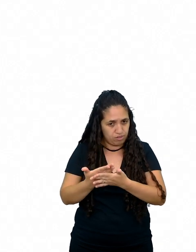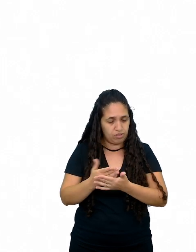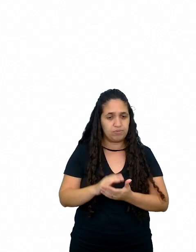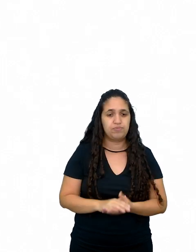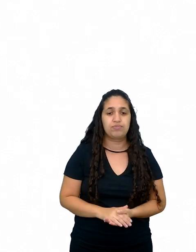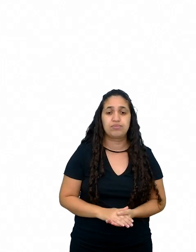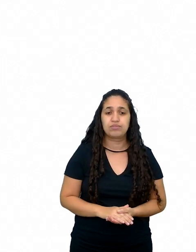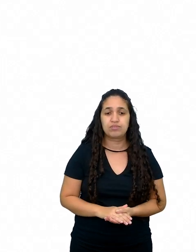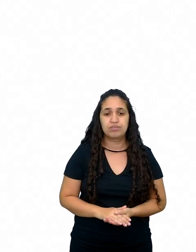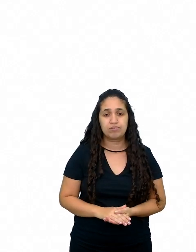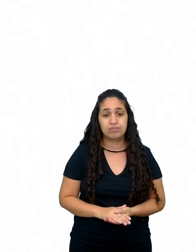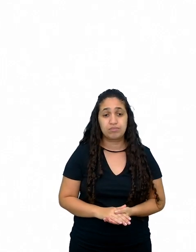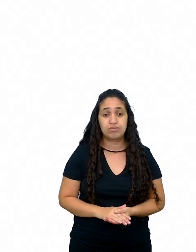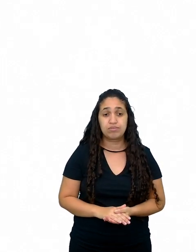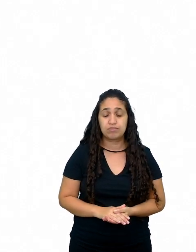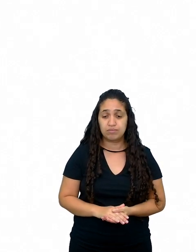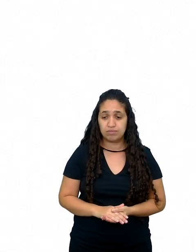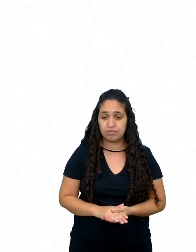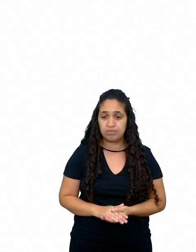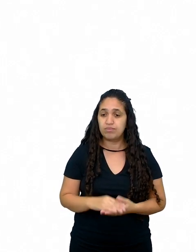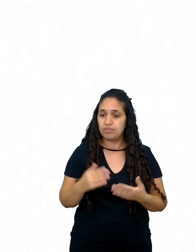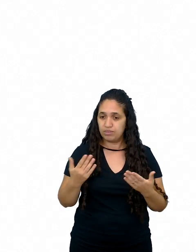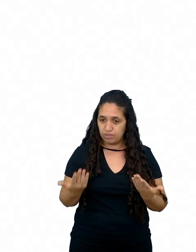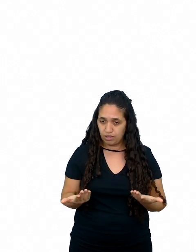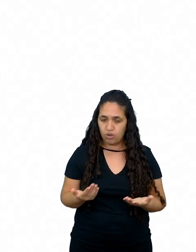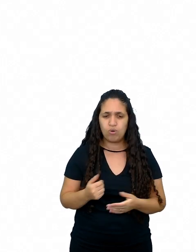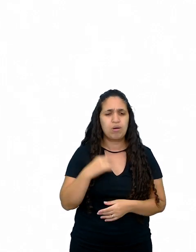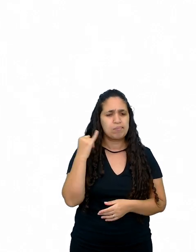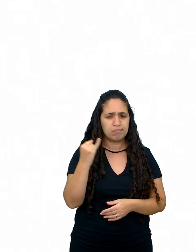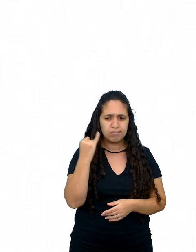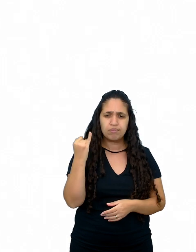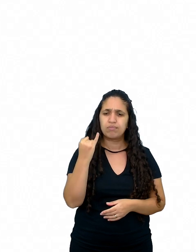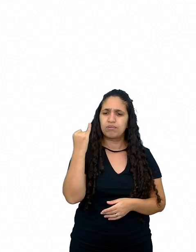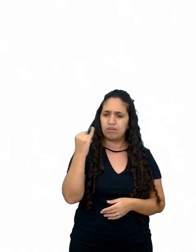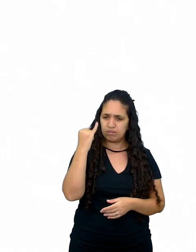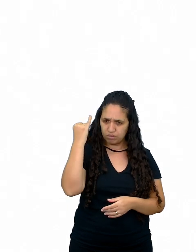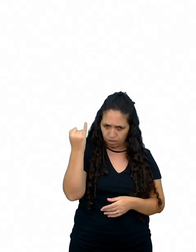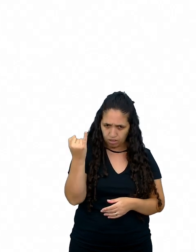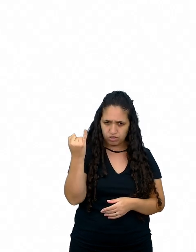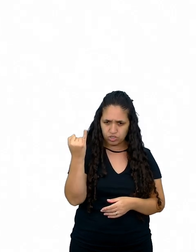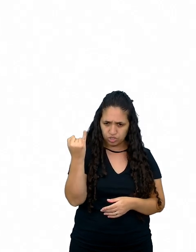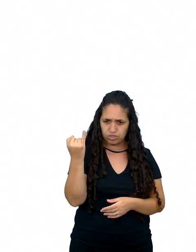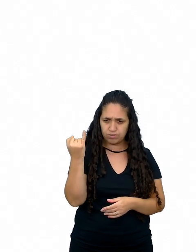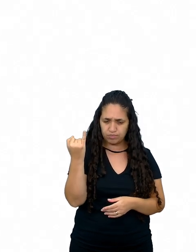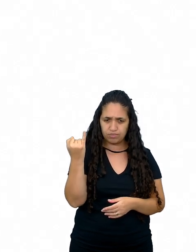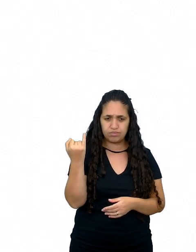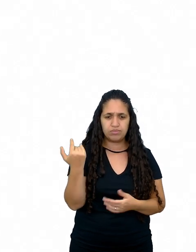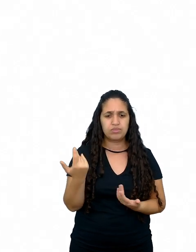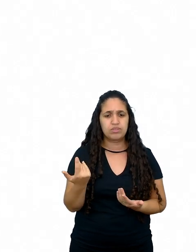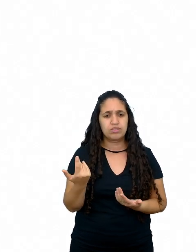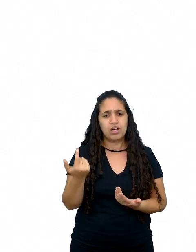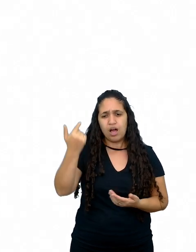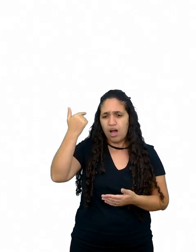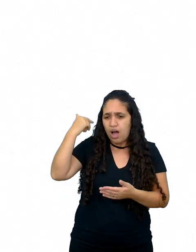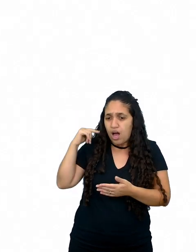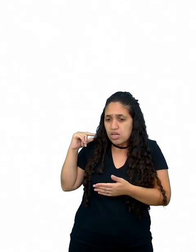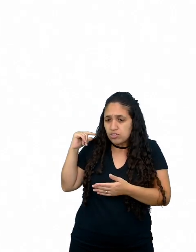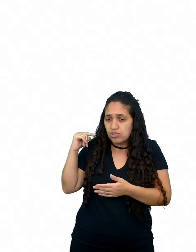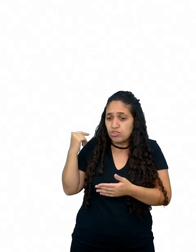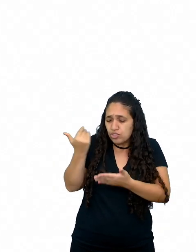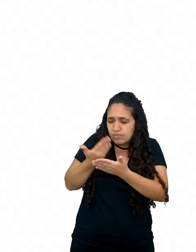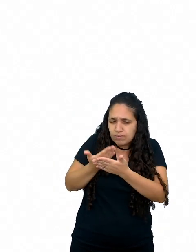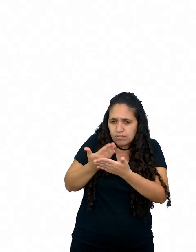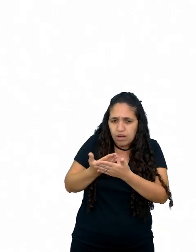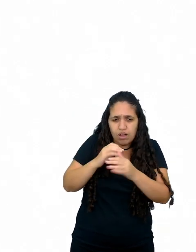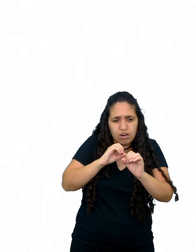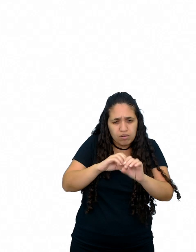Então, esses movimentos metodológicos são muito importantes. Dá uma lida antes de fazer a aplicação,